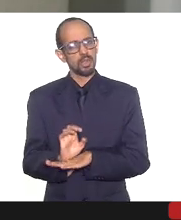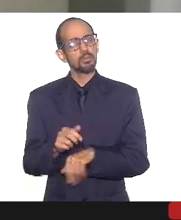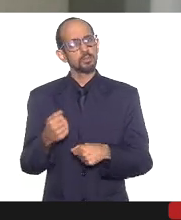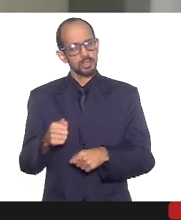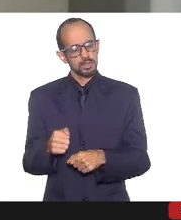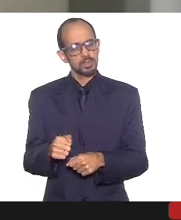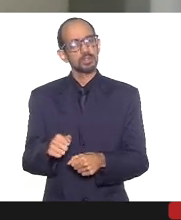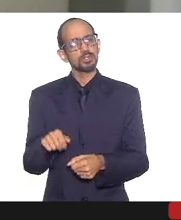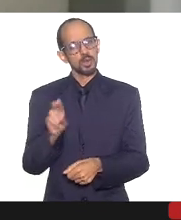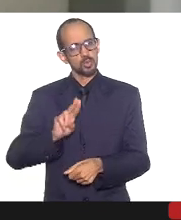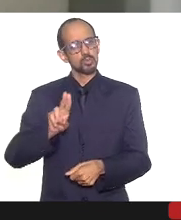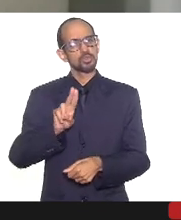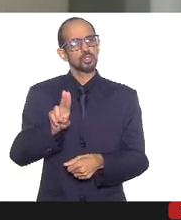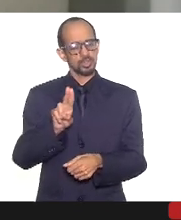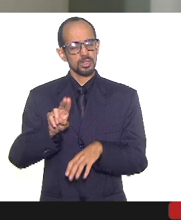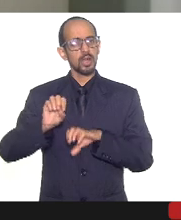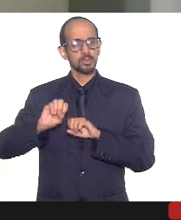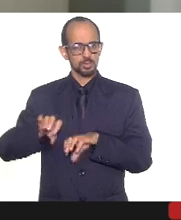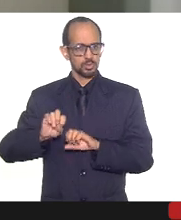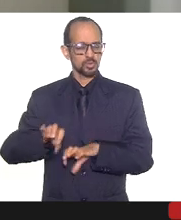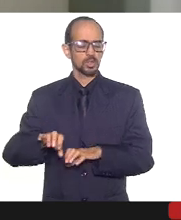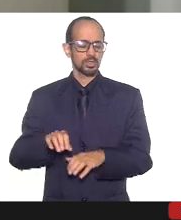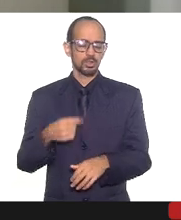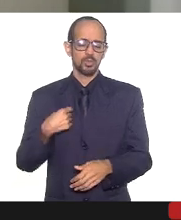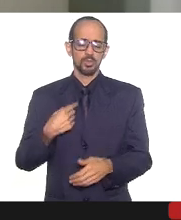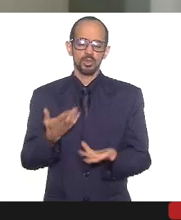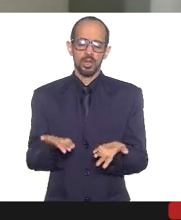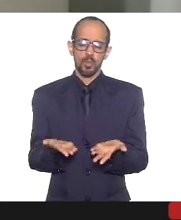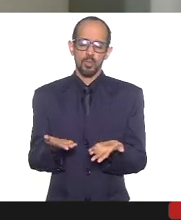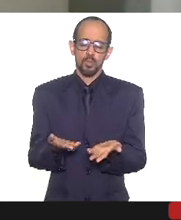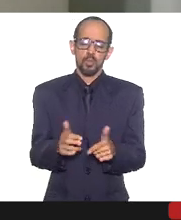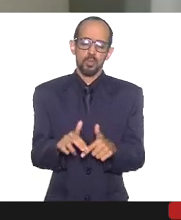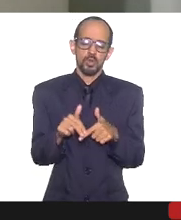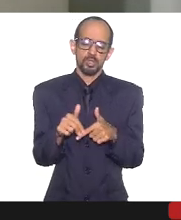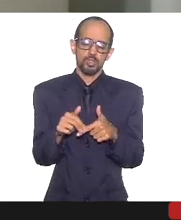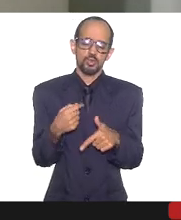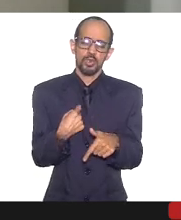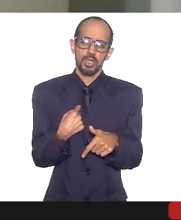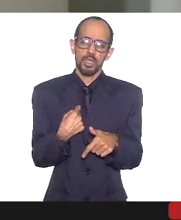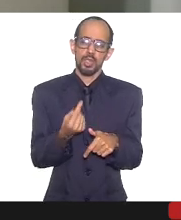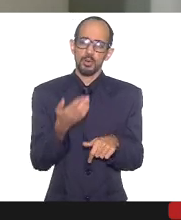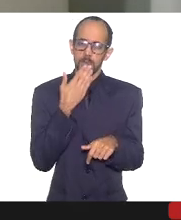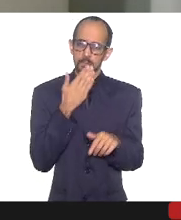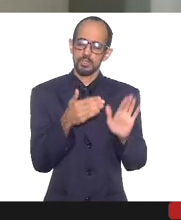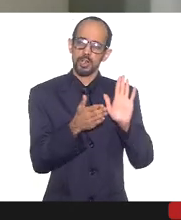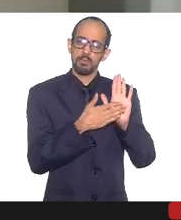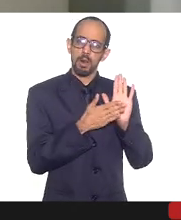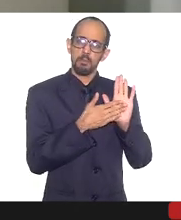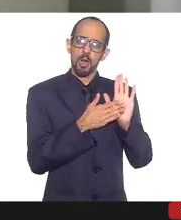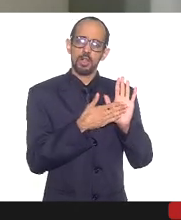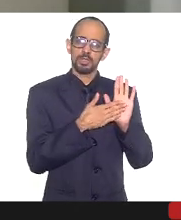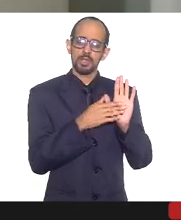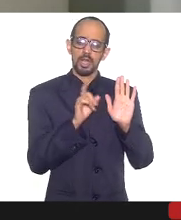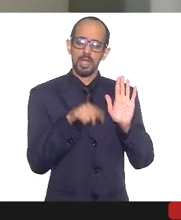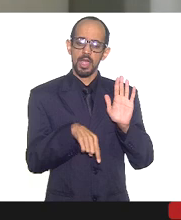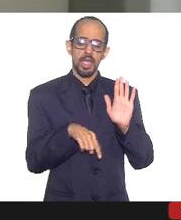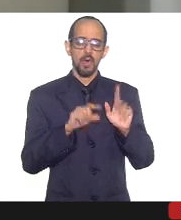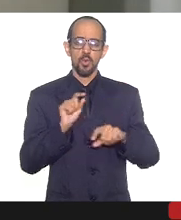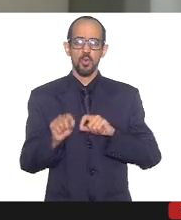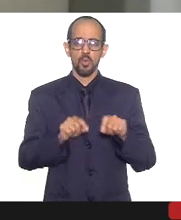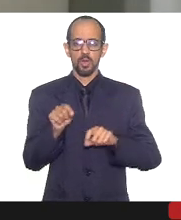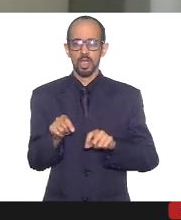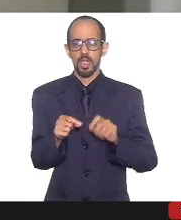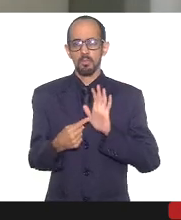aplicado rigorosamente em educação. Então, a defesa que eu fiz junto aos auditores, deputada Dani, justamente mostrando, olha,